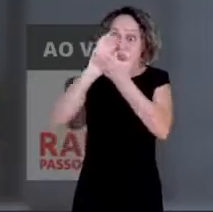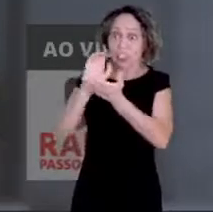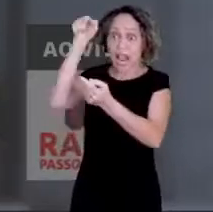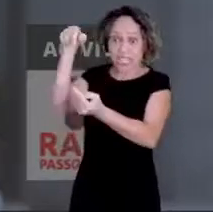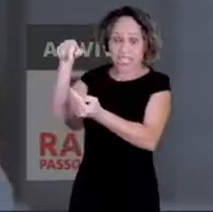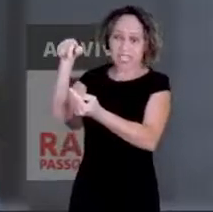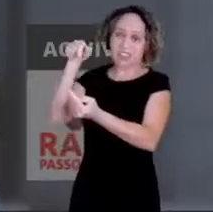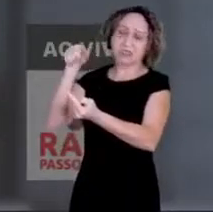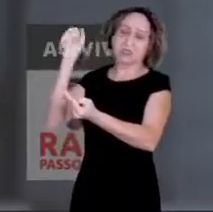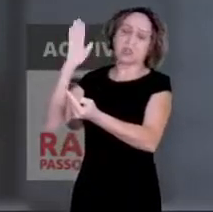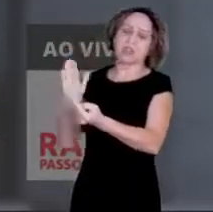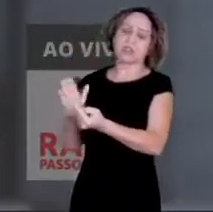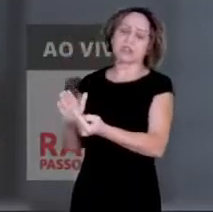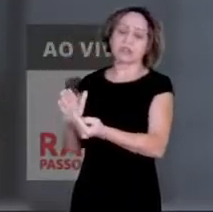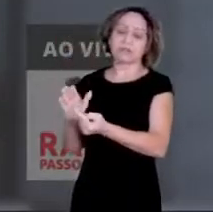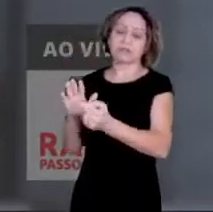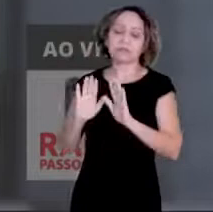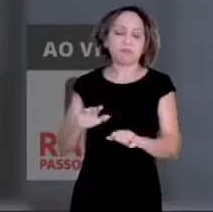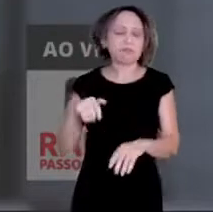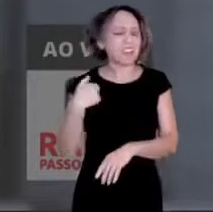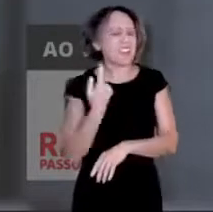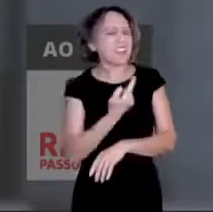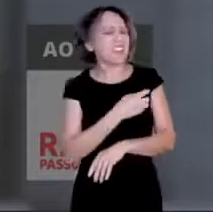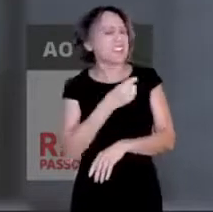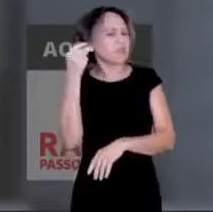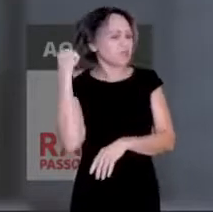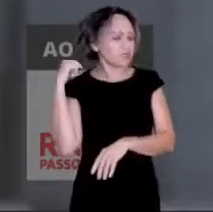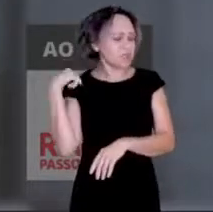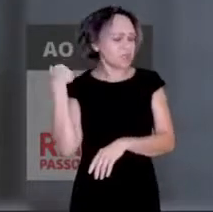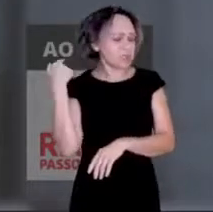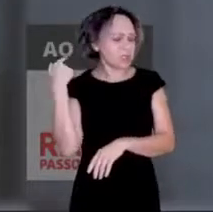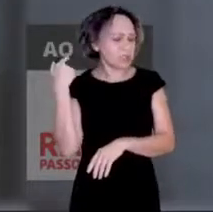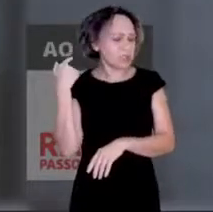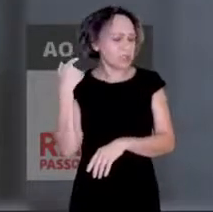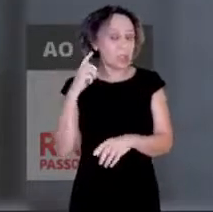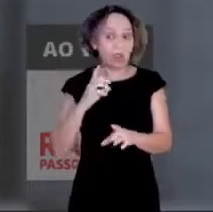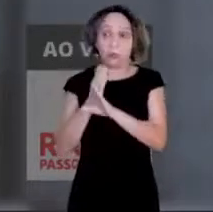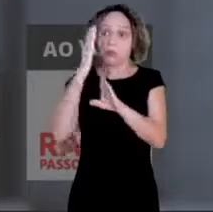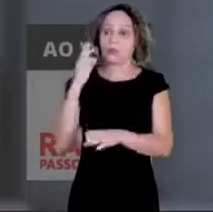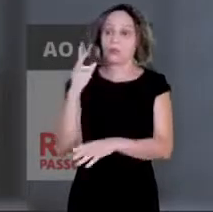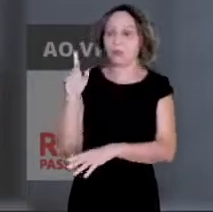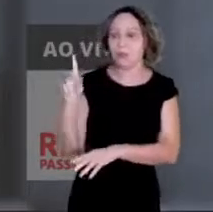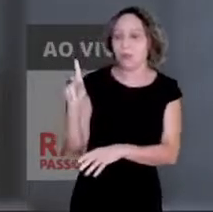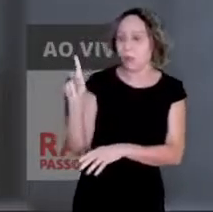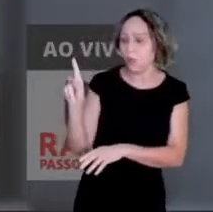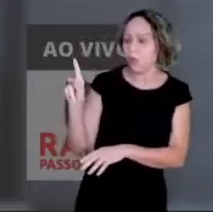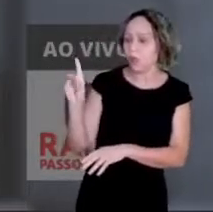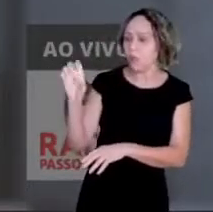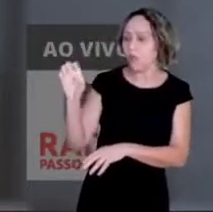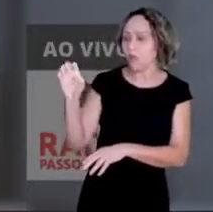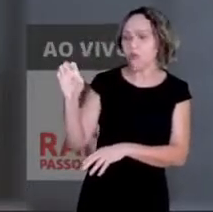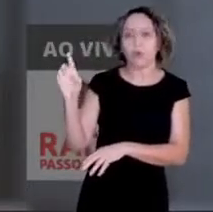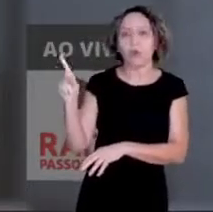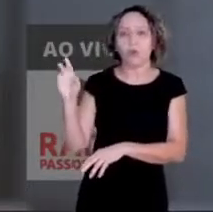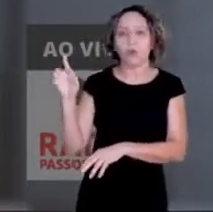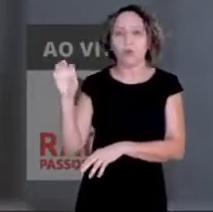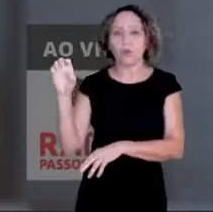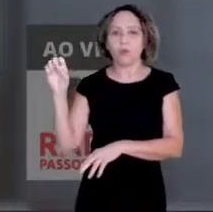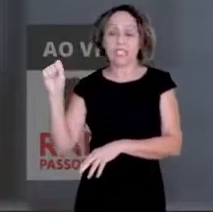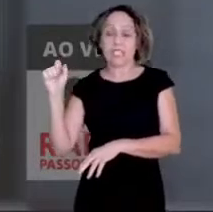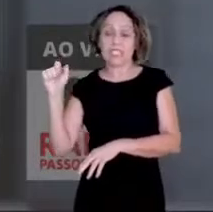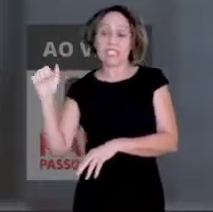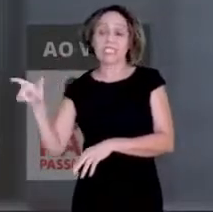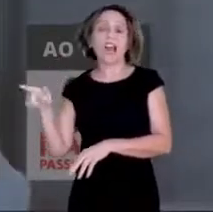de participar do crescimento da nossa Petrobras. Ora, tudo isso foi desmontado. Tudo isso